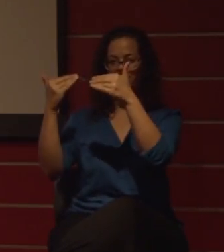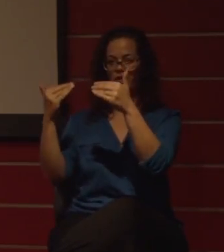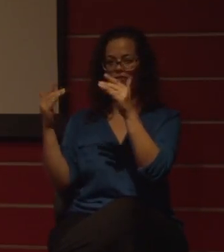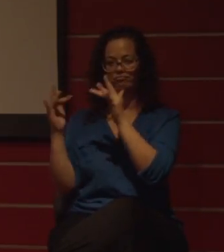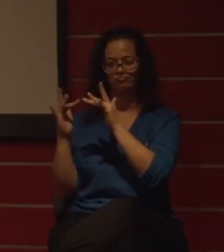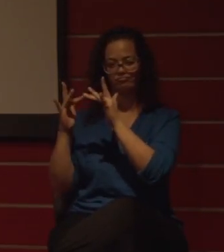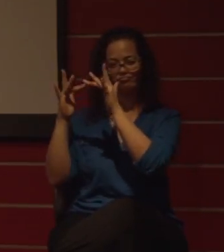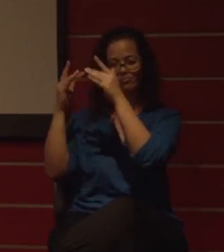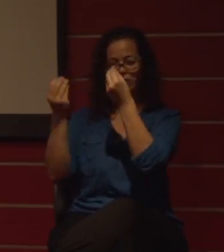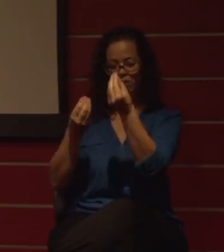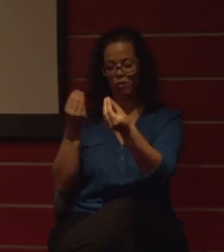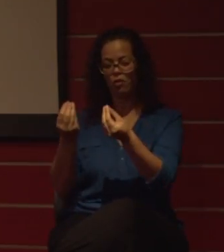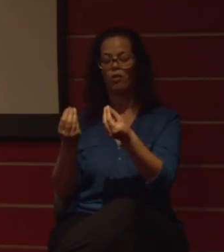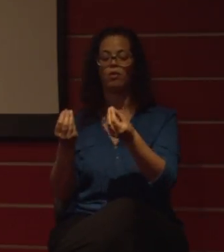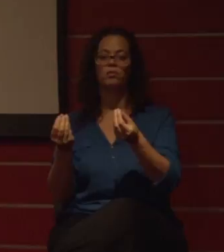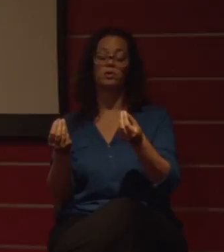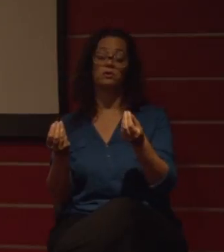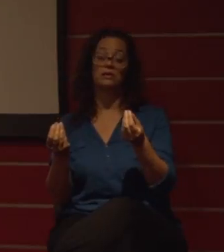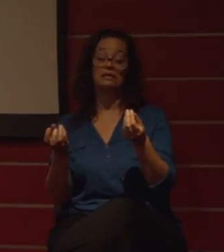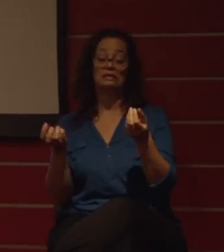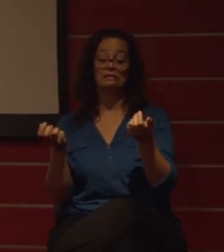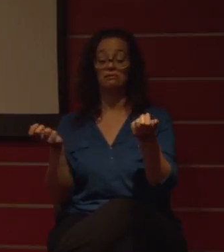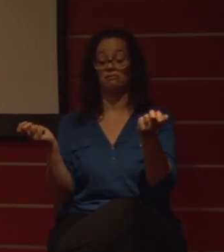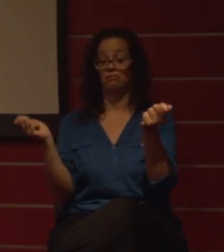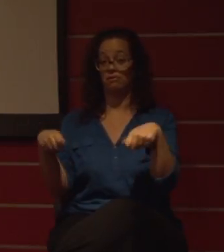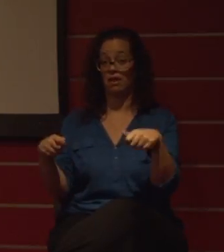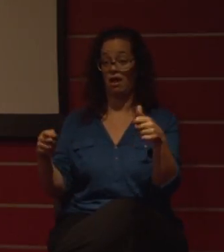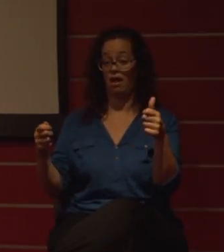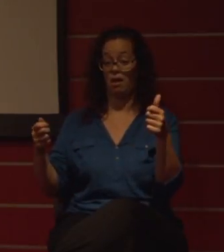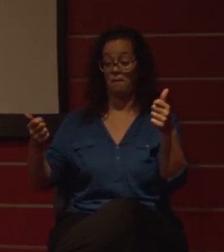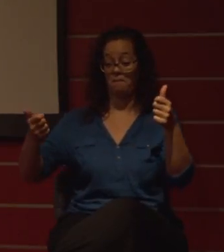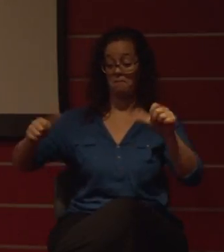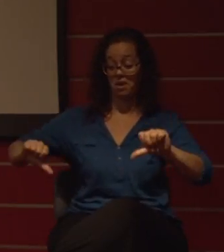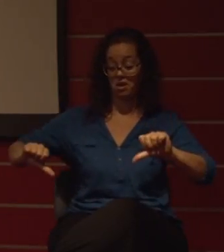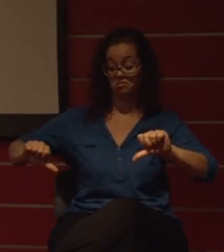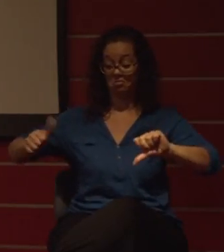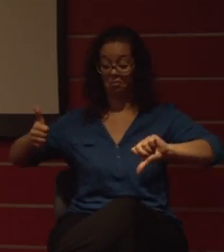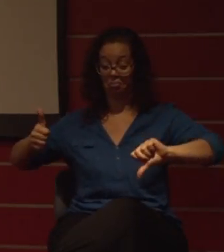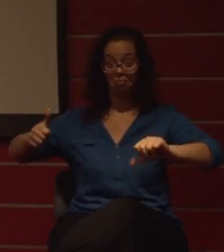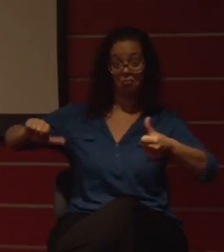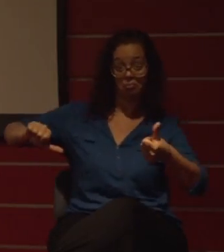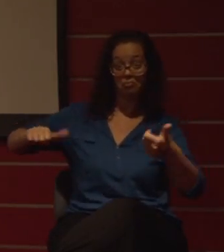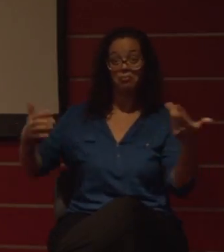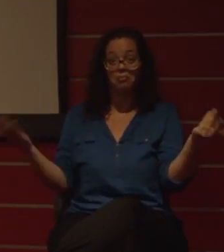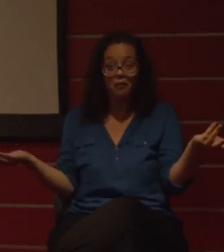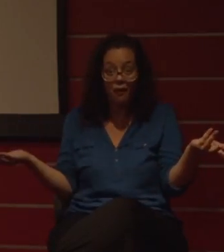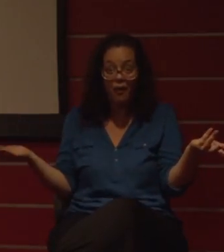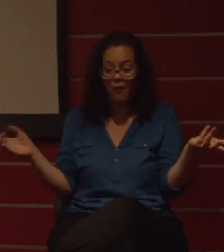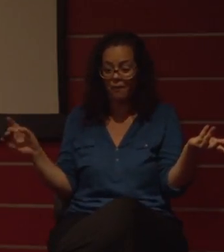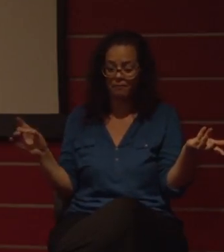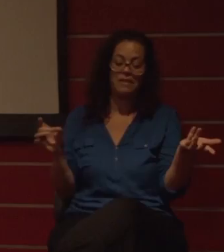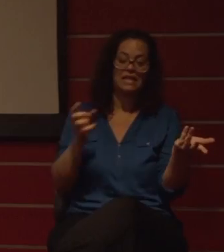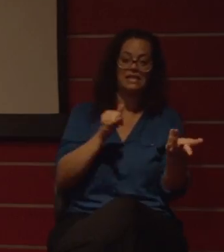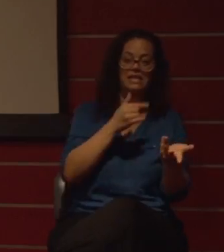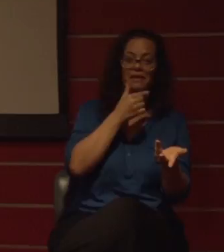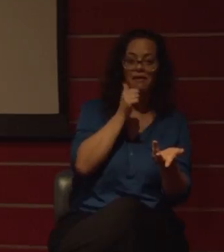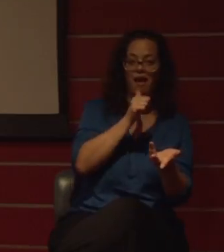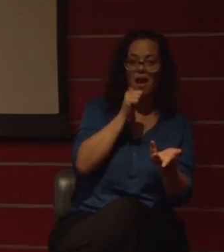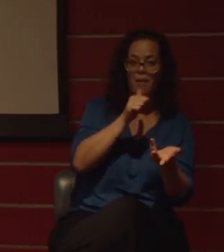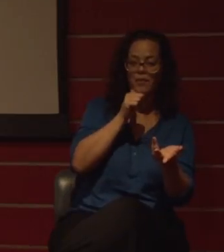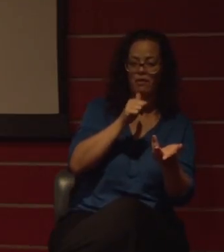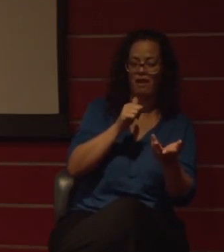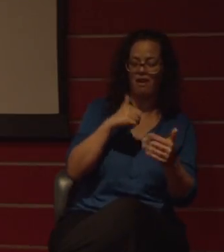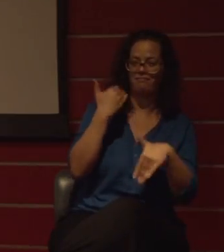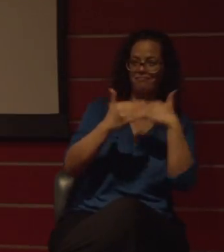o quo isso poderia ser prejudicial ou ou não pra carreira dela